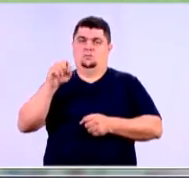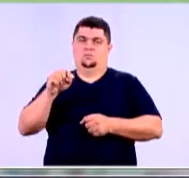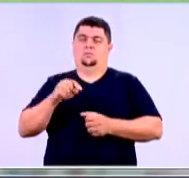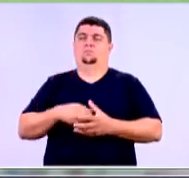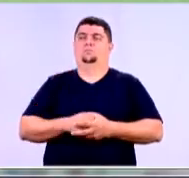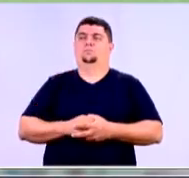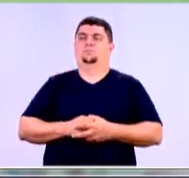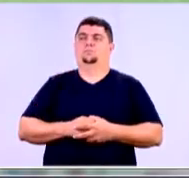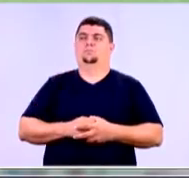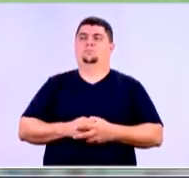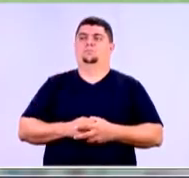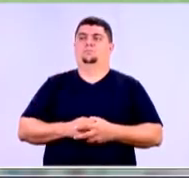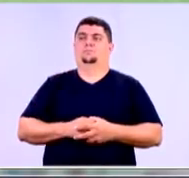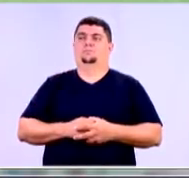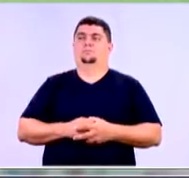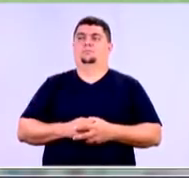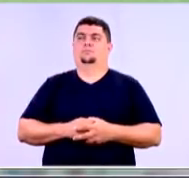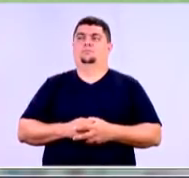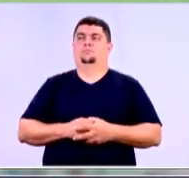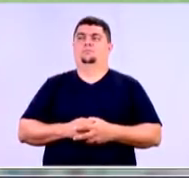mil.